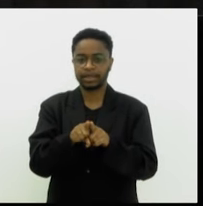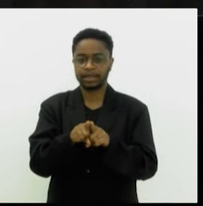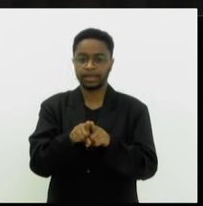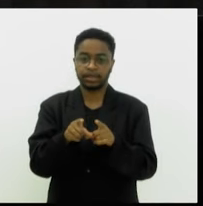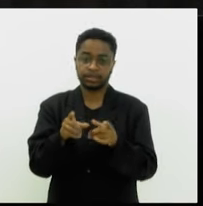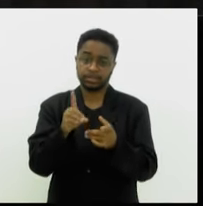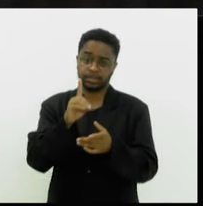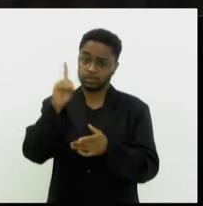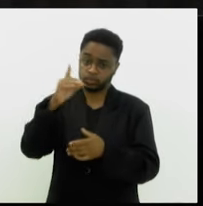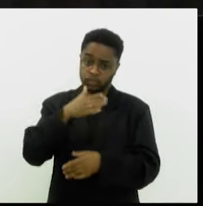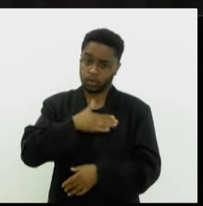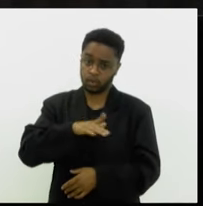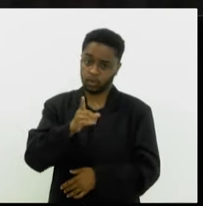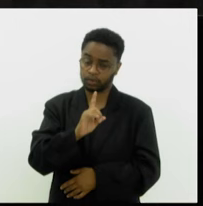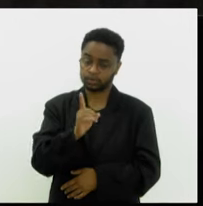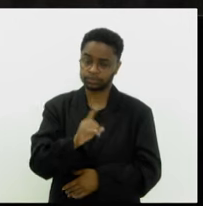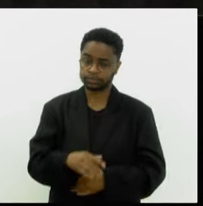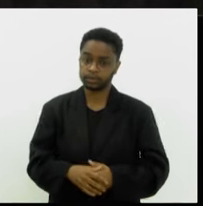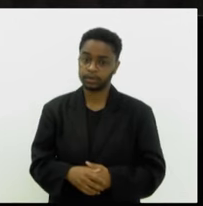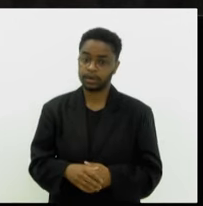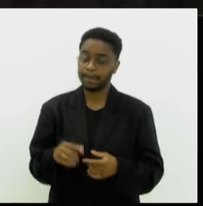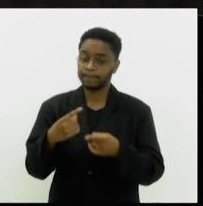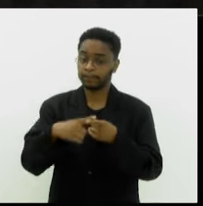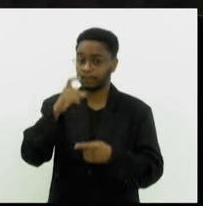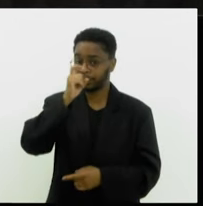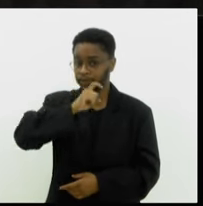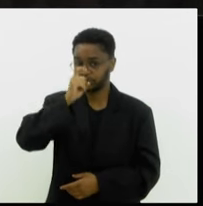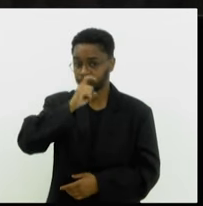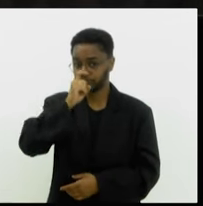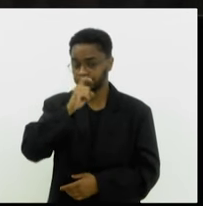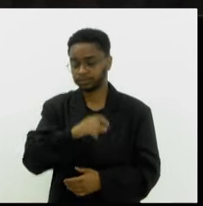o nosso Pai, porque está mentindo.